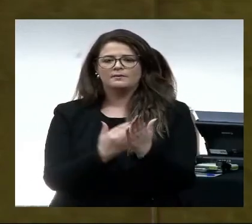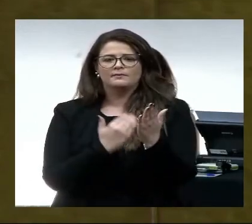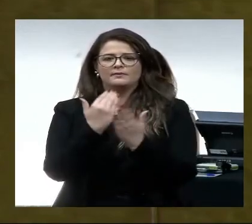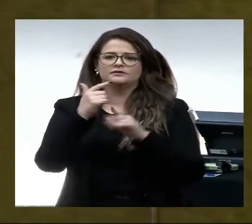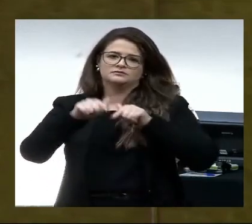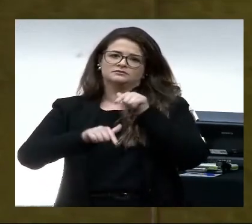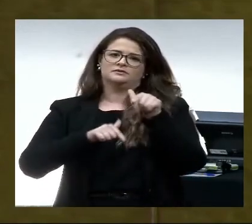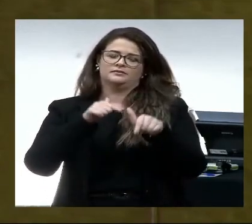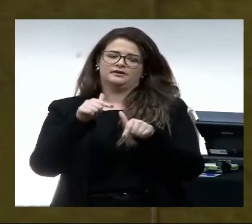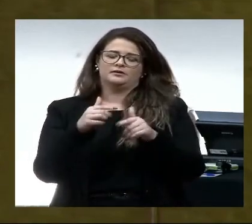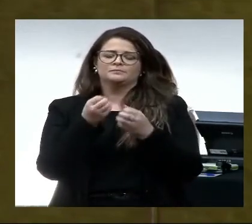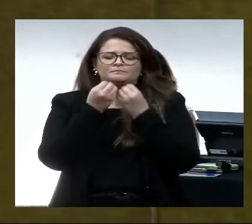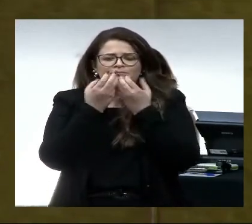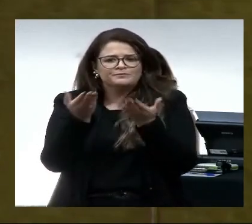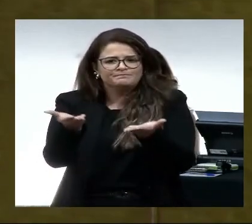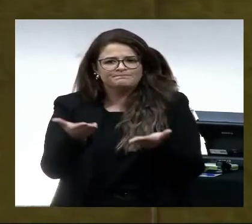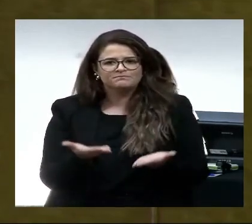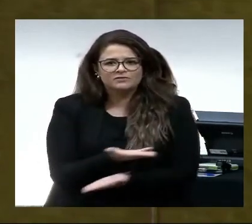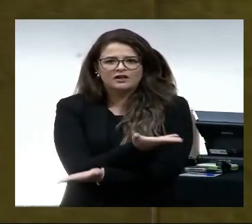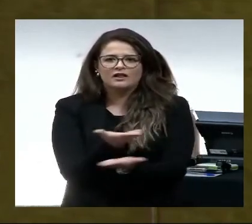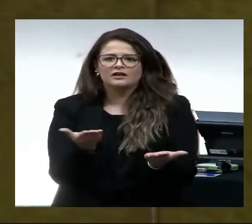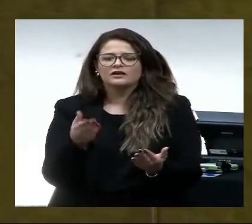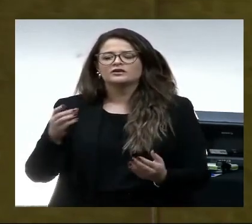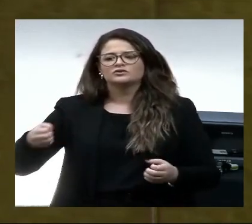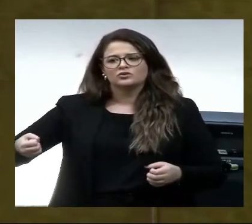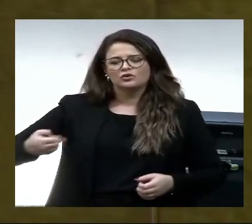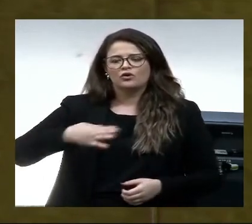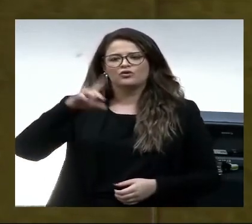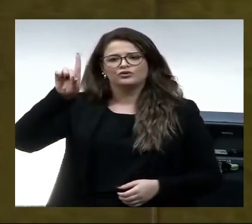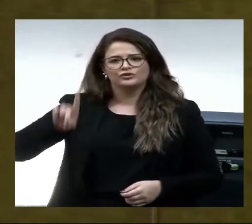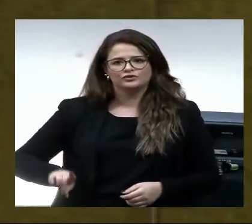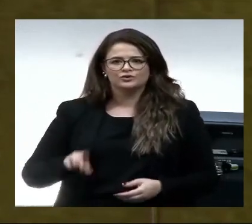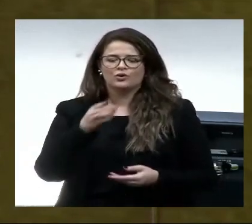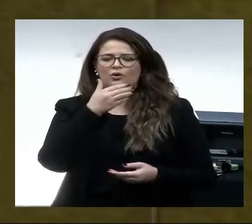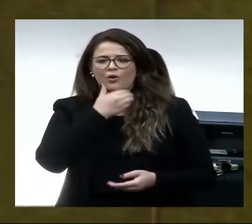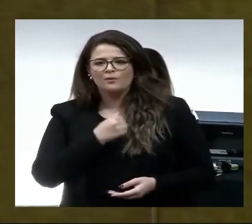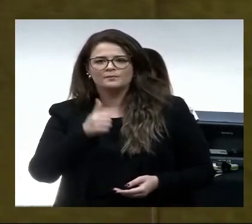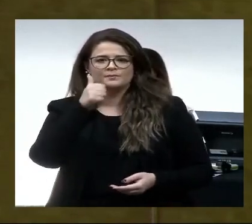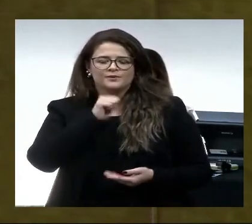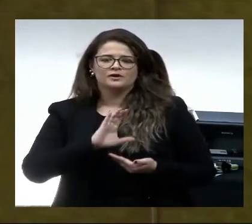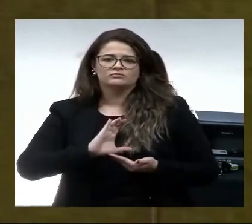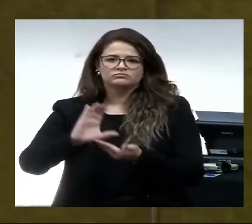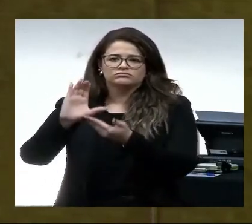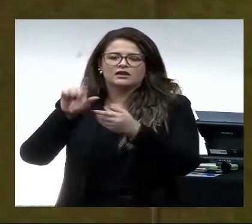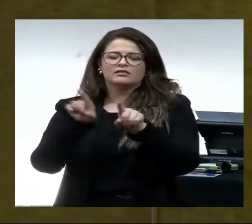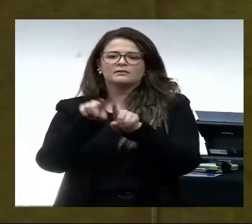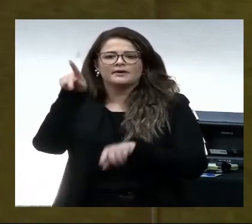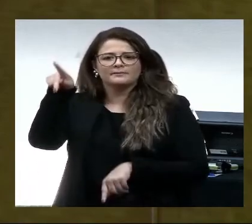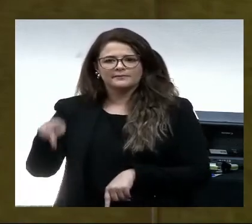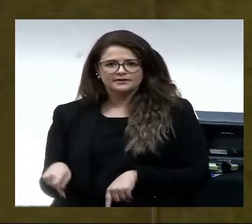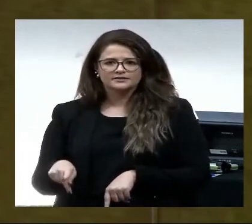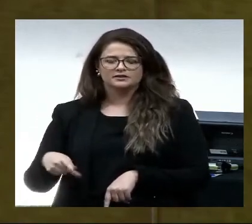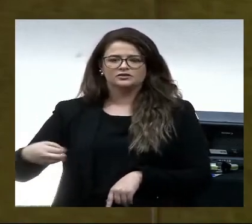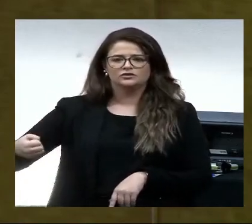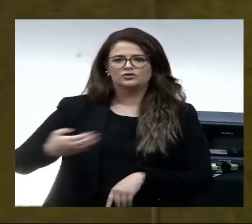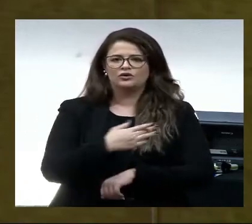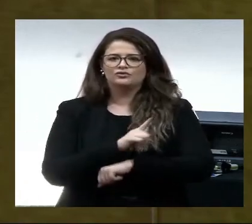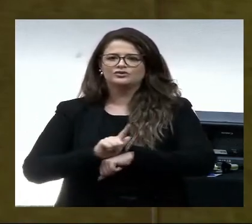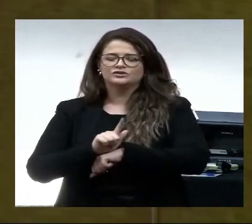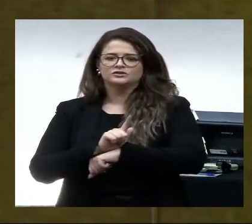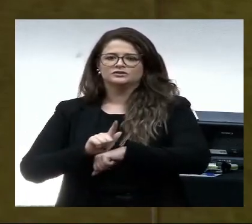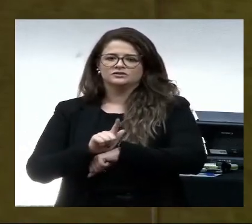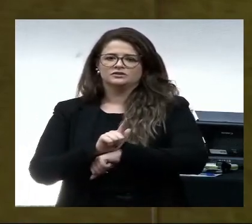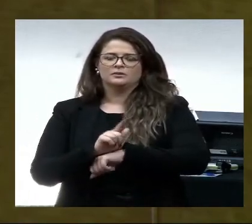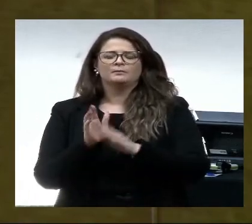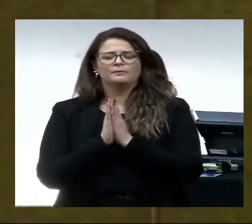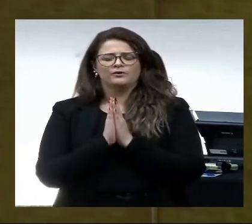as boas-vindas à nova diretoria, às conselheiras e conselheiros e presidentes da gestão que se inicia, conclamo que